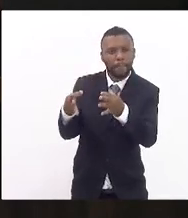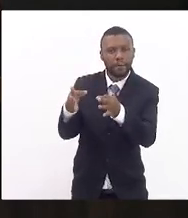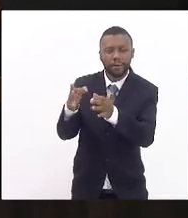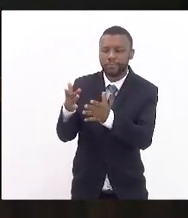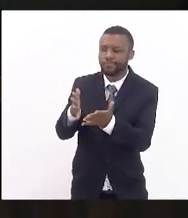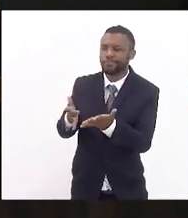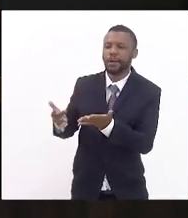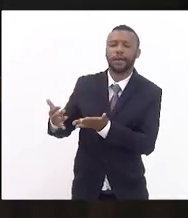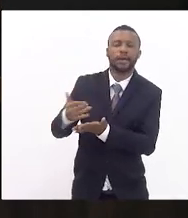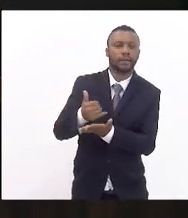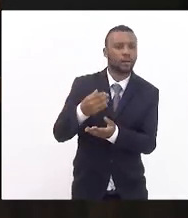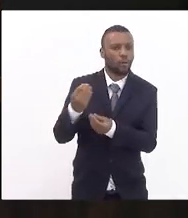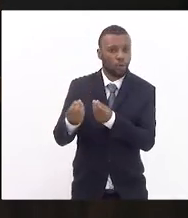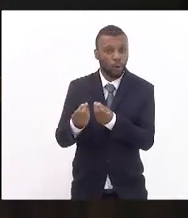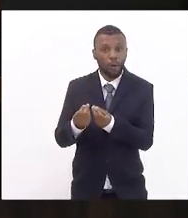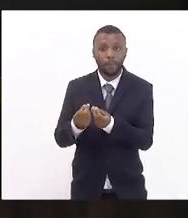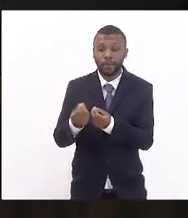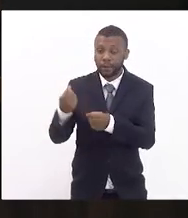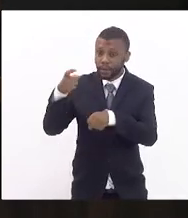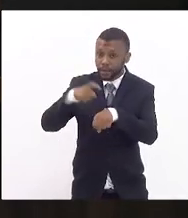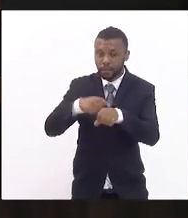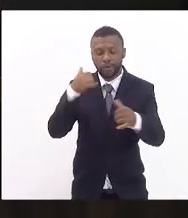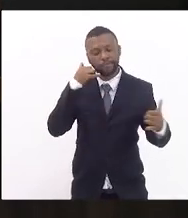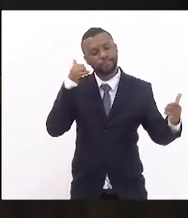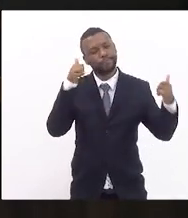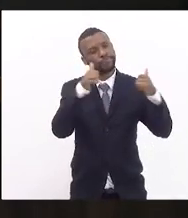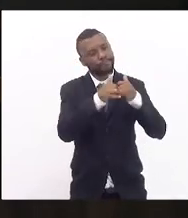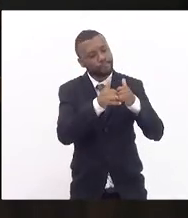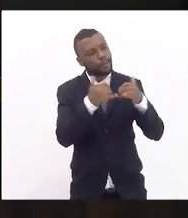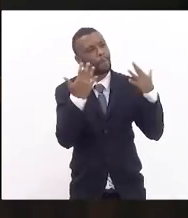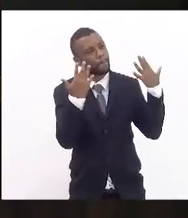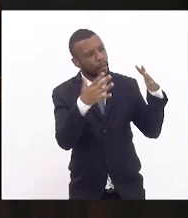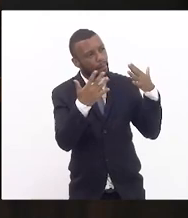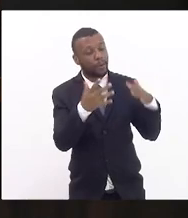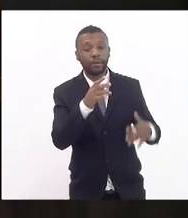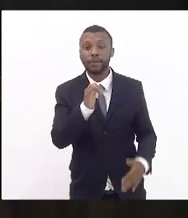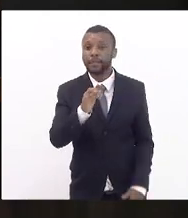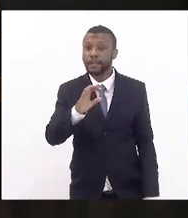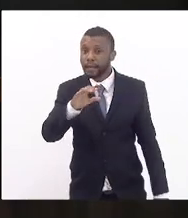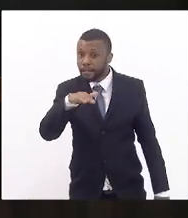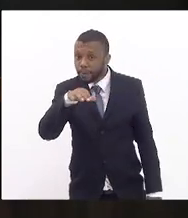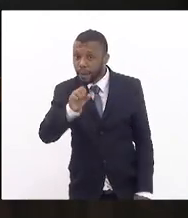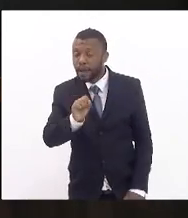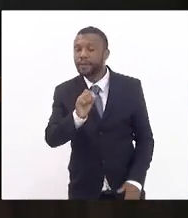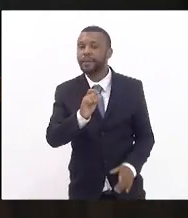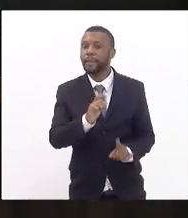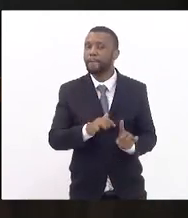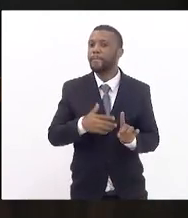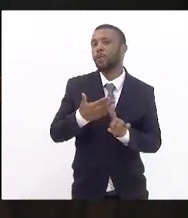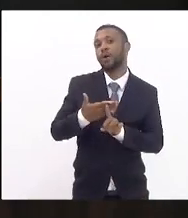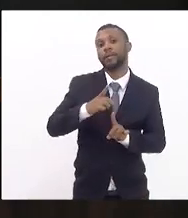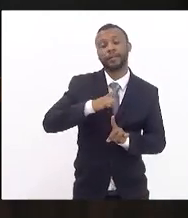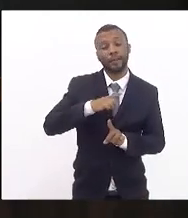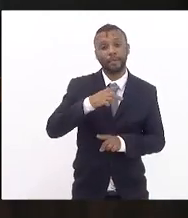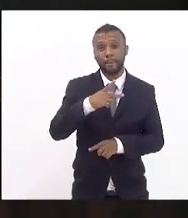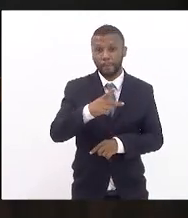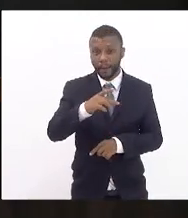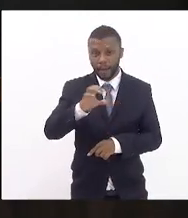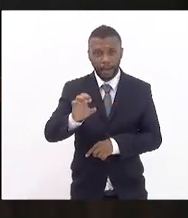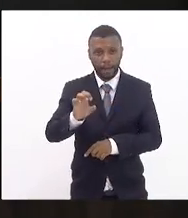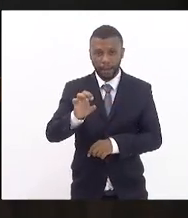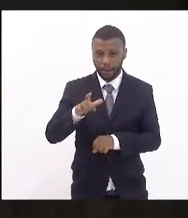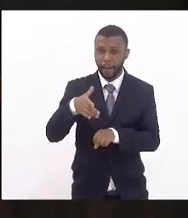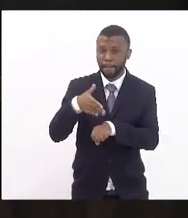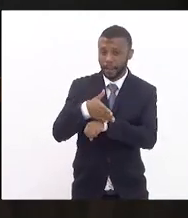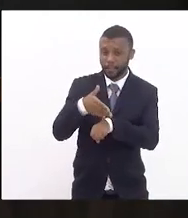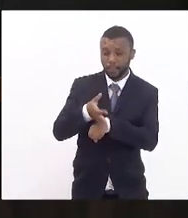secretário, parabéns, CMS cresceu, mas o que houve com a participação especial e royalties?